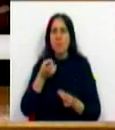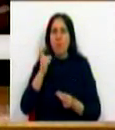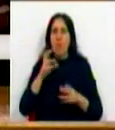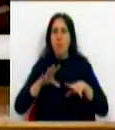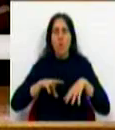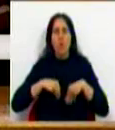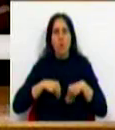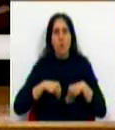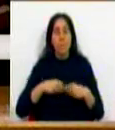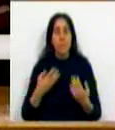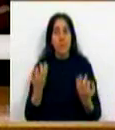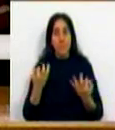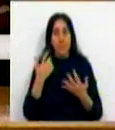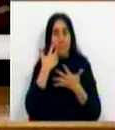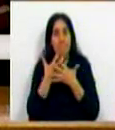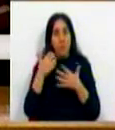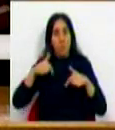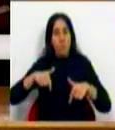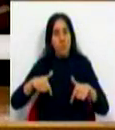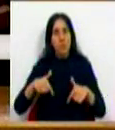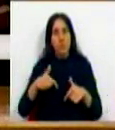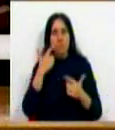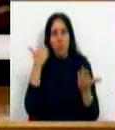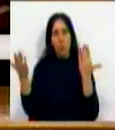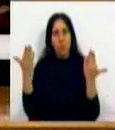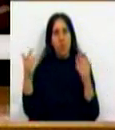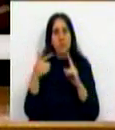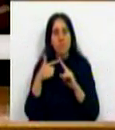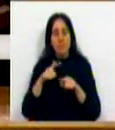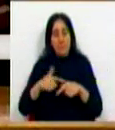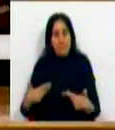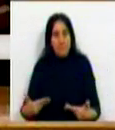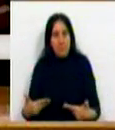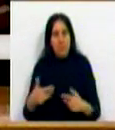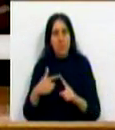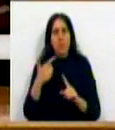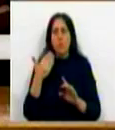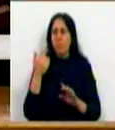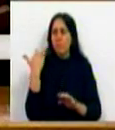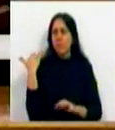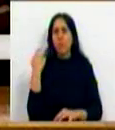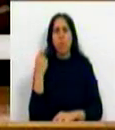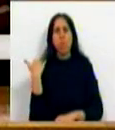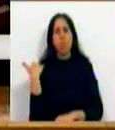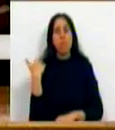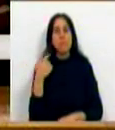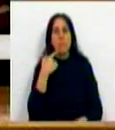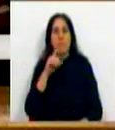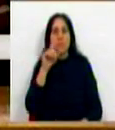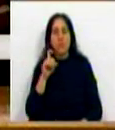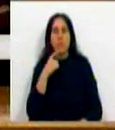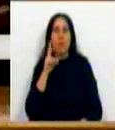assumir. Como ficou bem patente hoje, há um contraste marcado entre este presente e um passado bem recente, em que esta questão